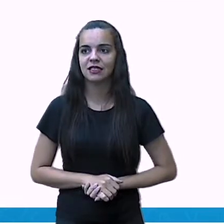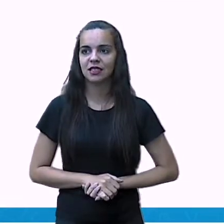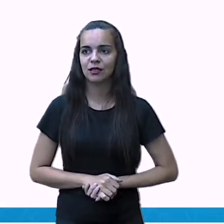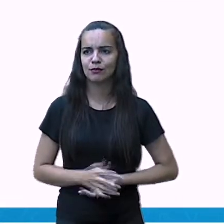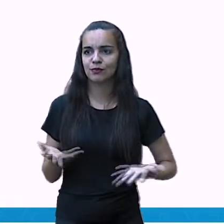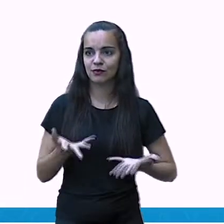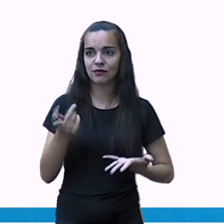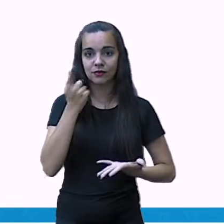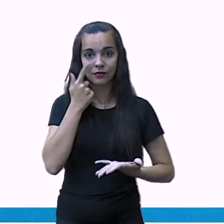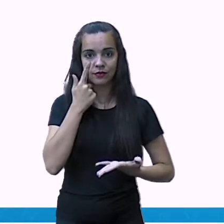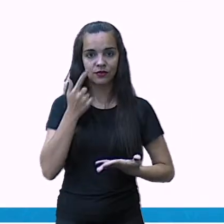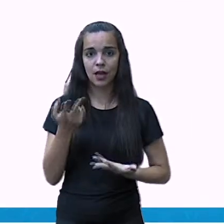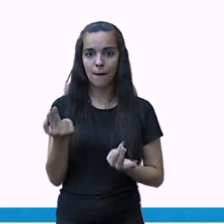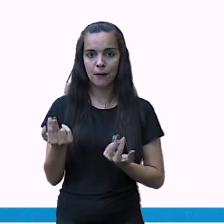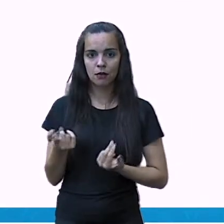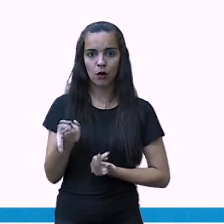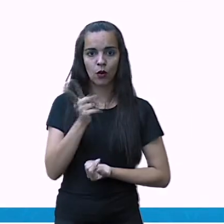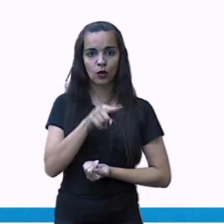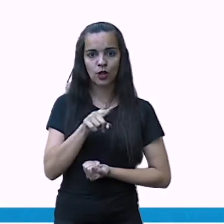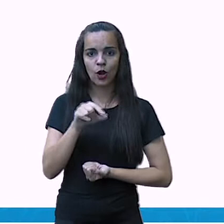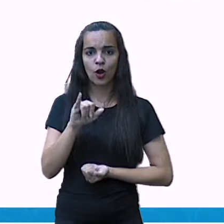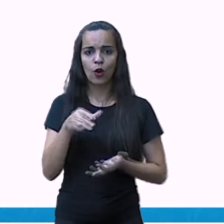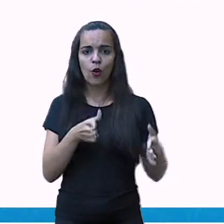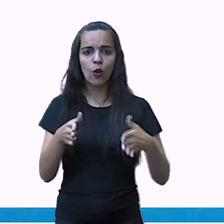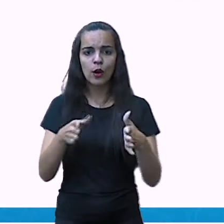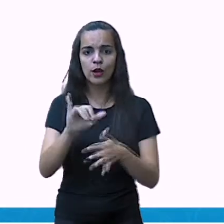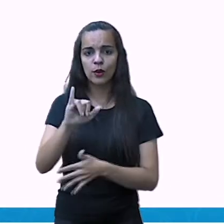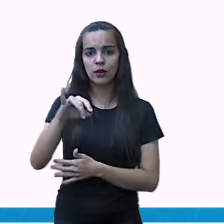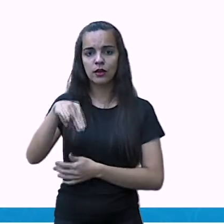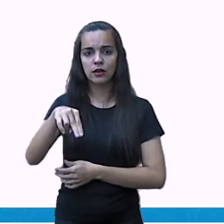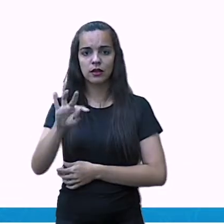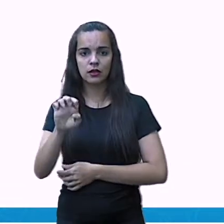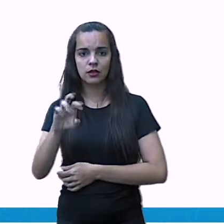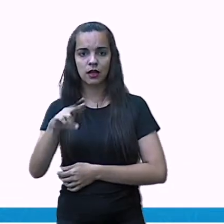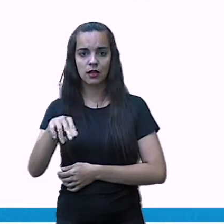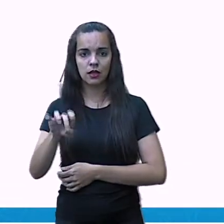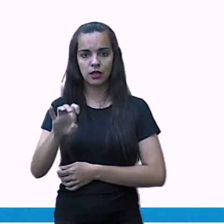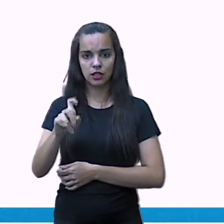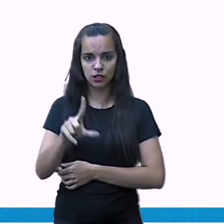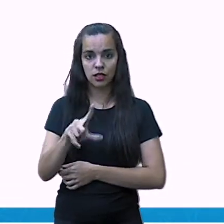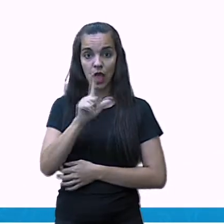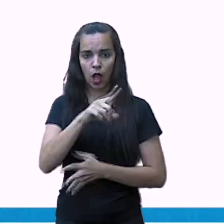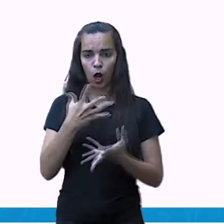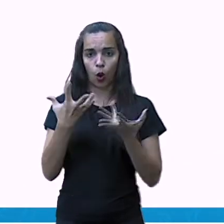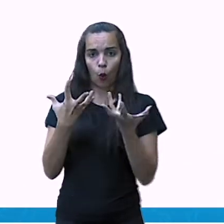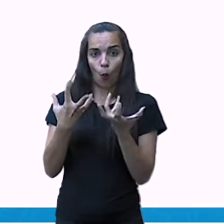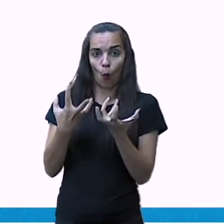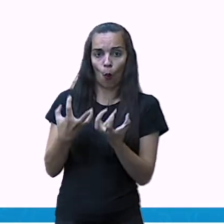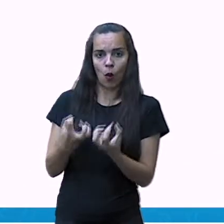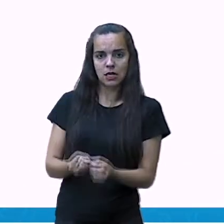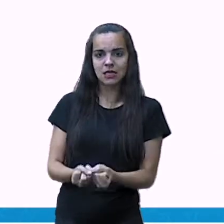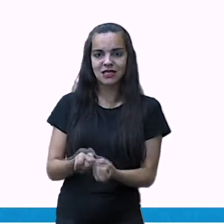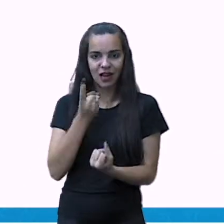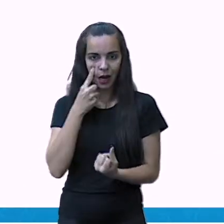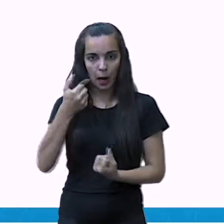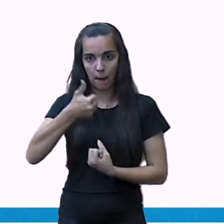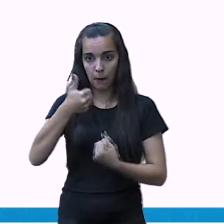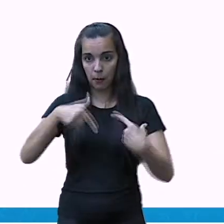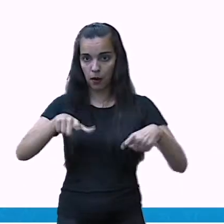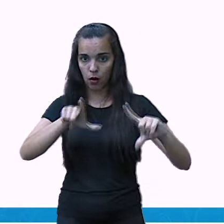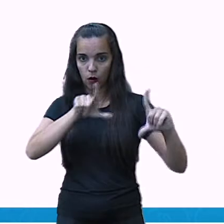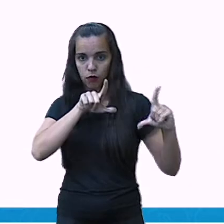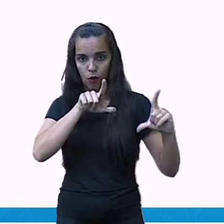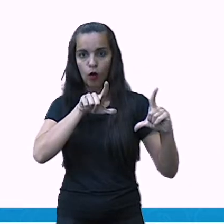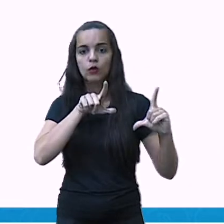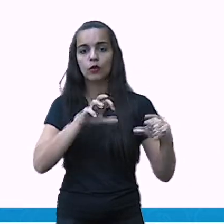E aqui nós temos já um rio intermitente nas vazantes. Olha bem, debaixo da ponte aqui você percebe que